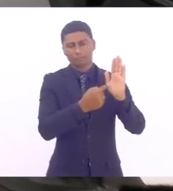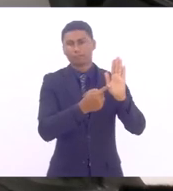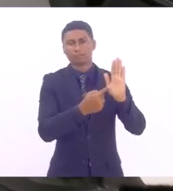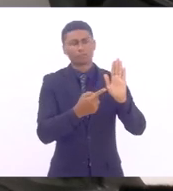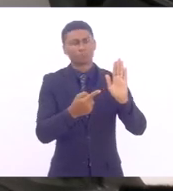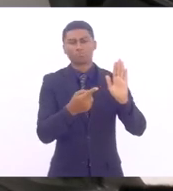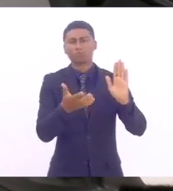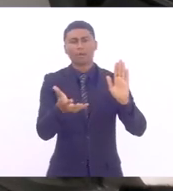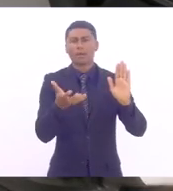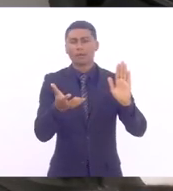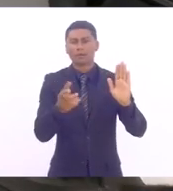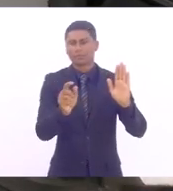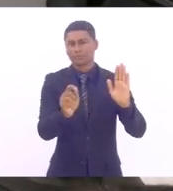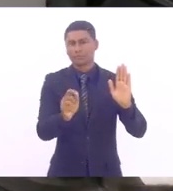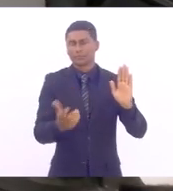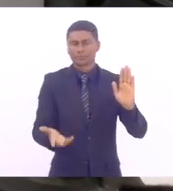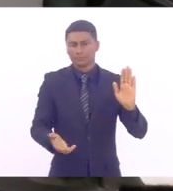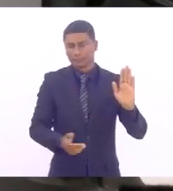se pretende criar